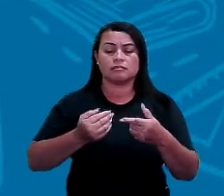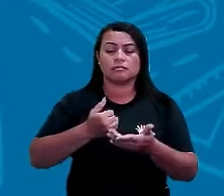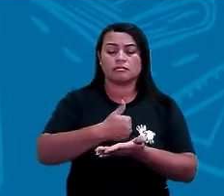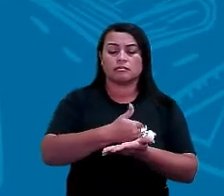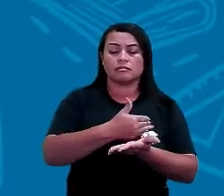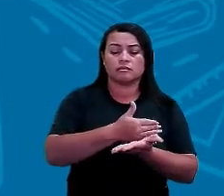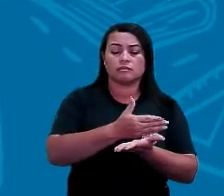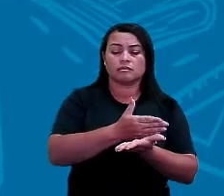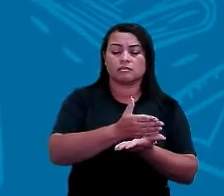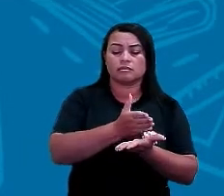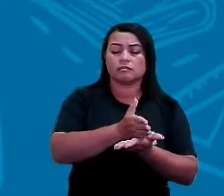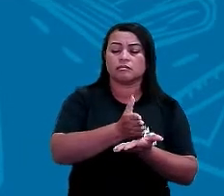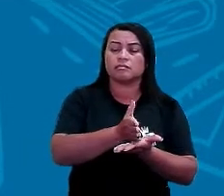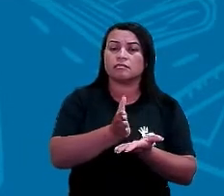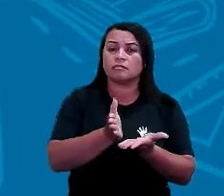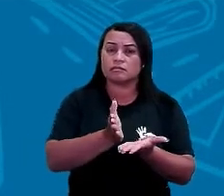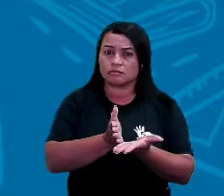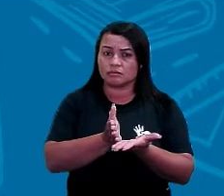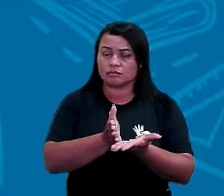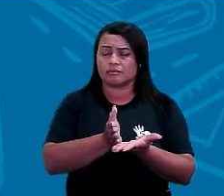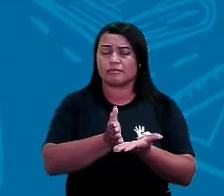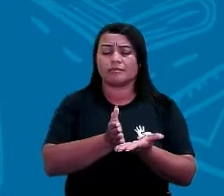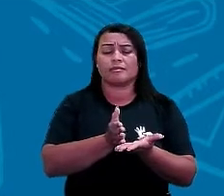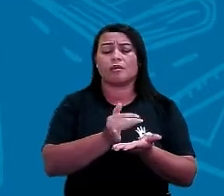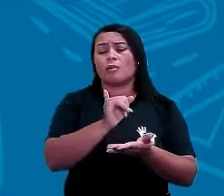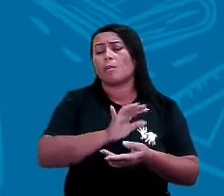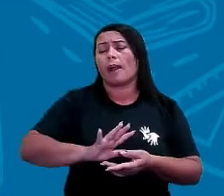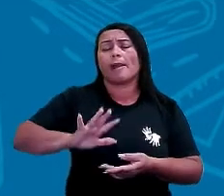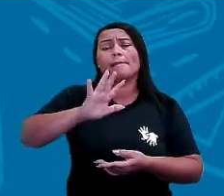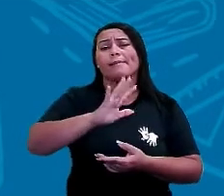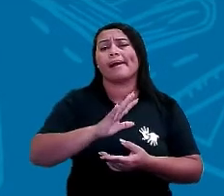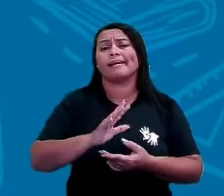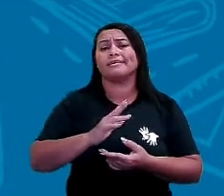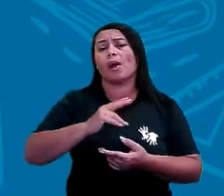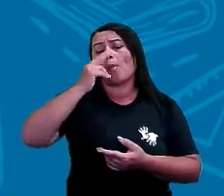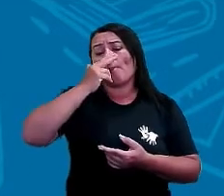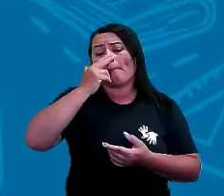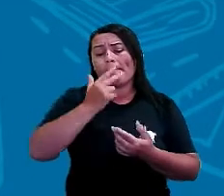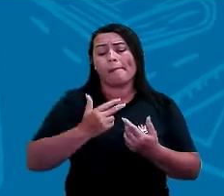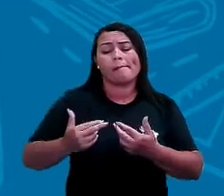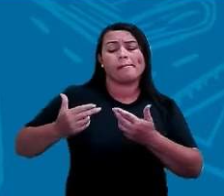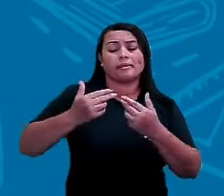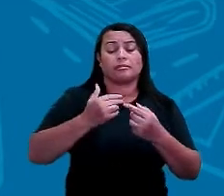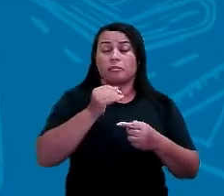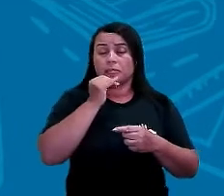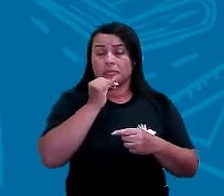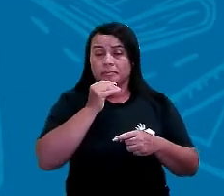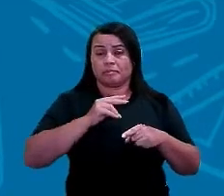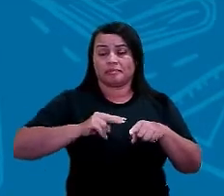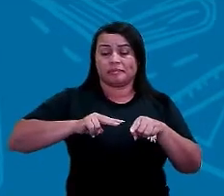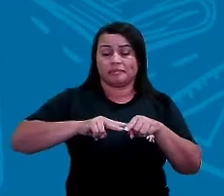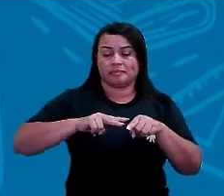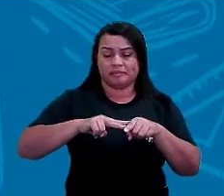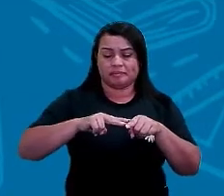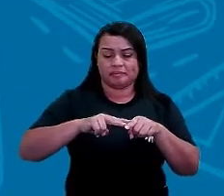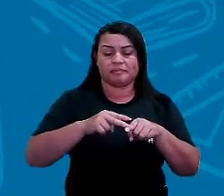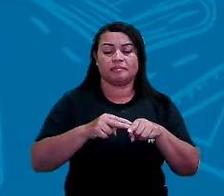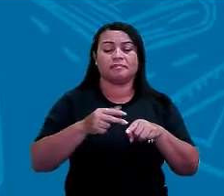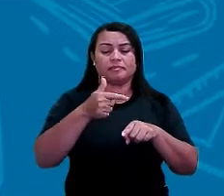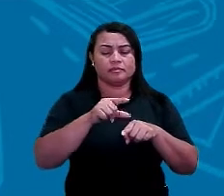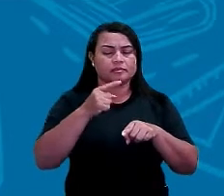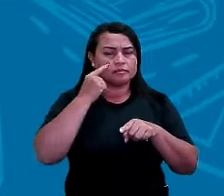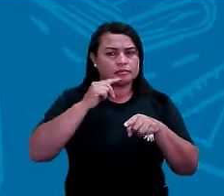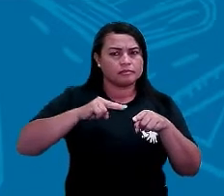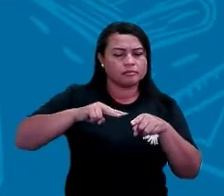em várias partes ao mesmo tempo, né? Do mesmo tamanho. E aí eu vou trazer a pizza de novo. Tá vendo na